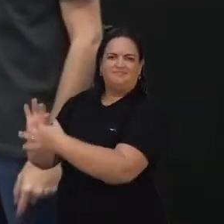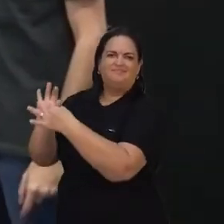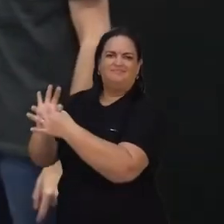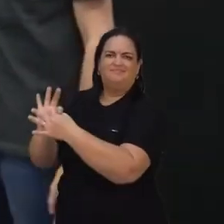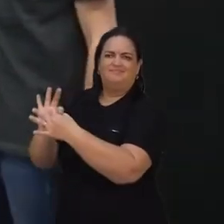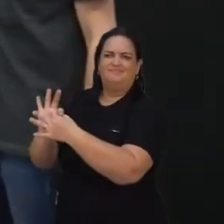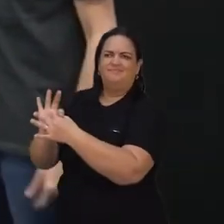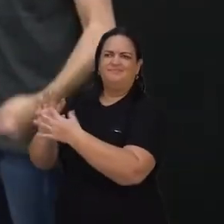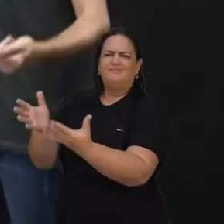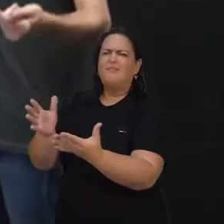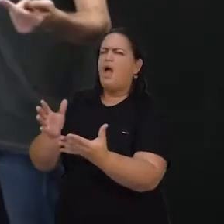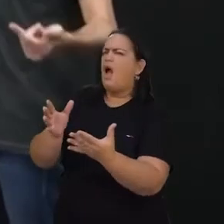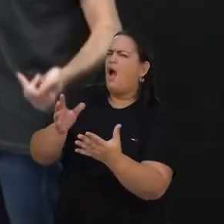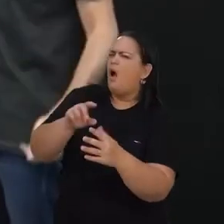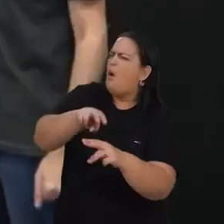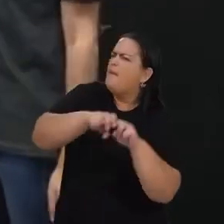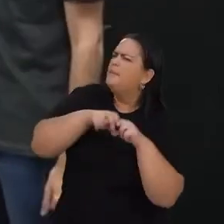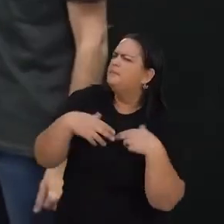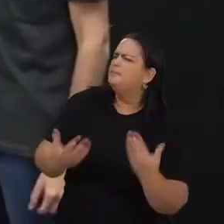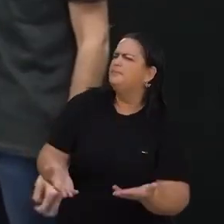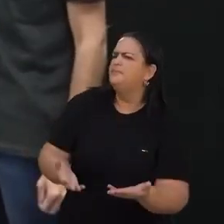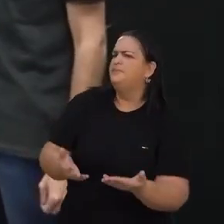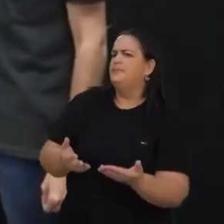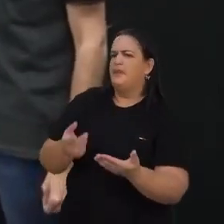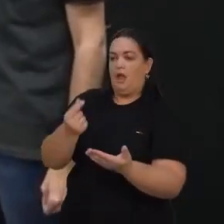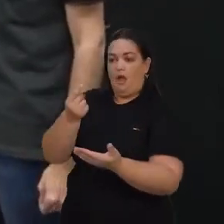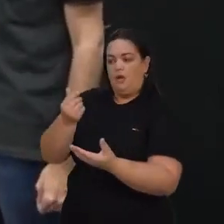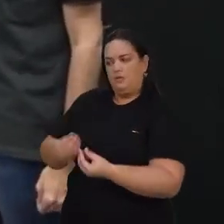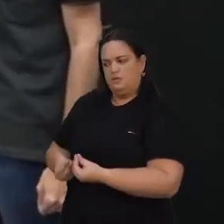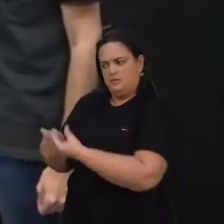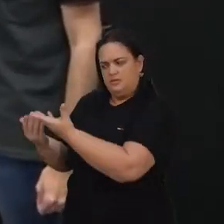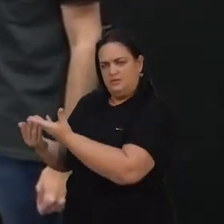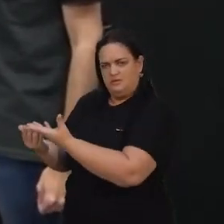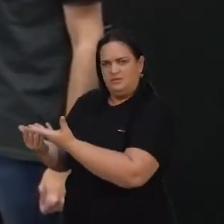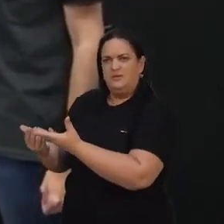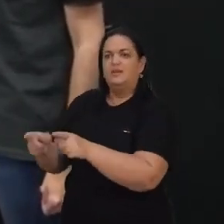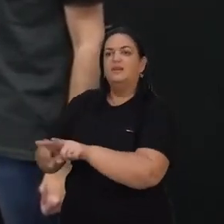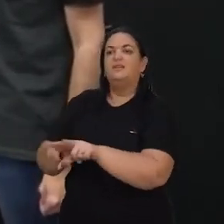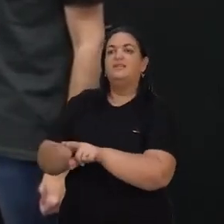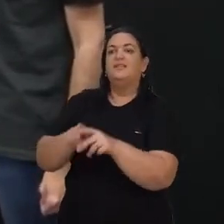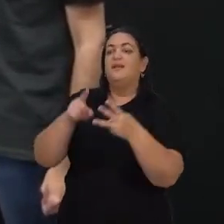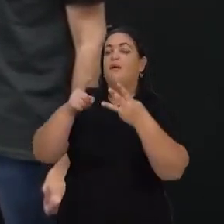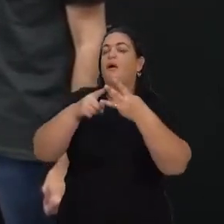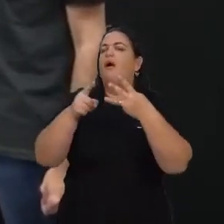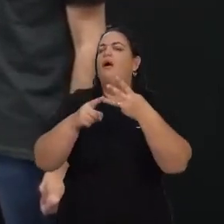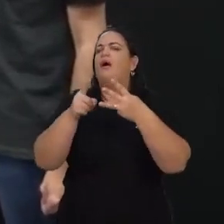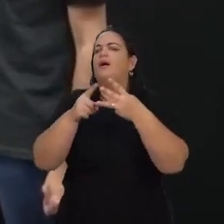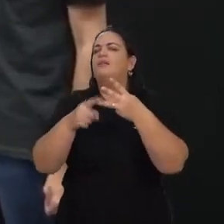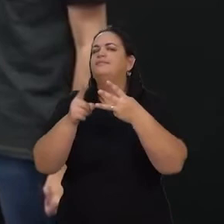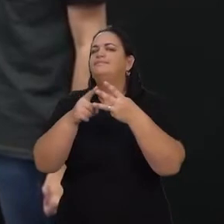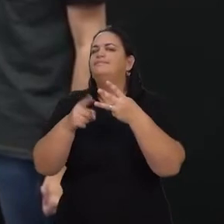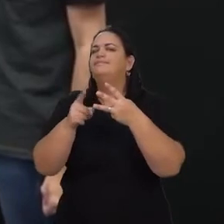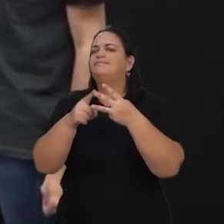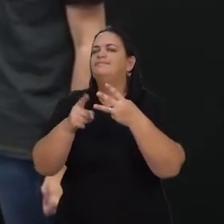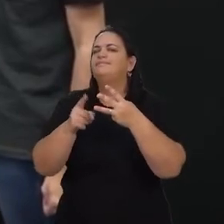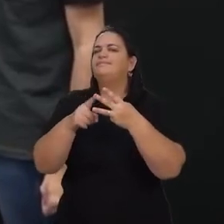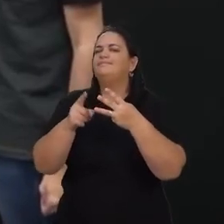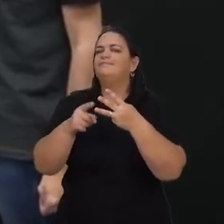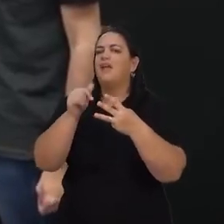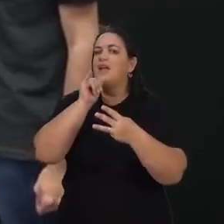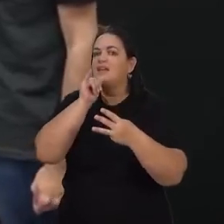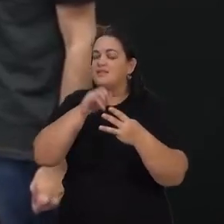aqui. Eles financiam os reis, como eu comentei com vocês, mas por quê? Por causa desse interesse aqui, na unificação